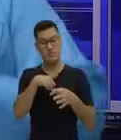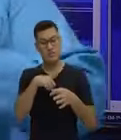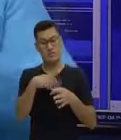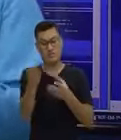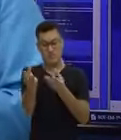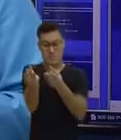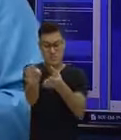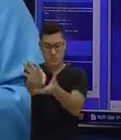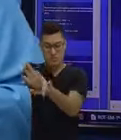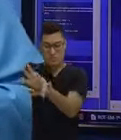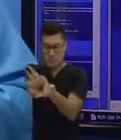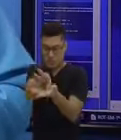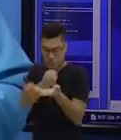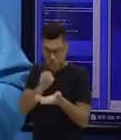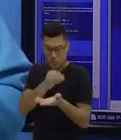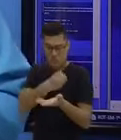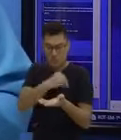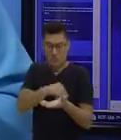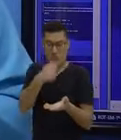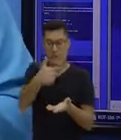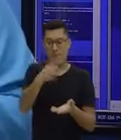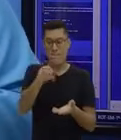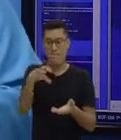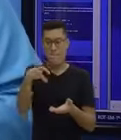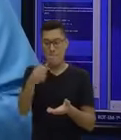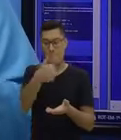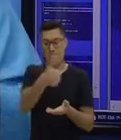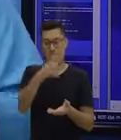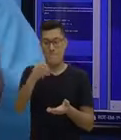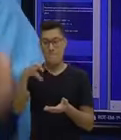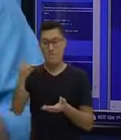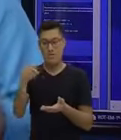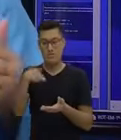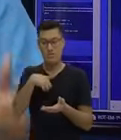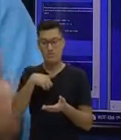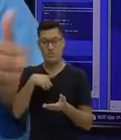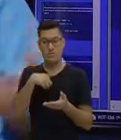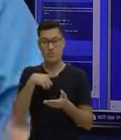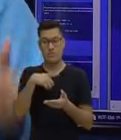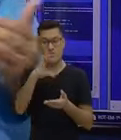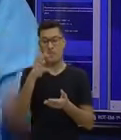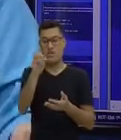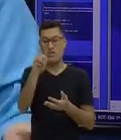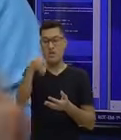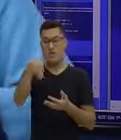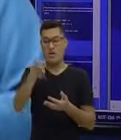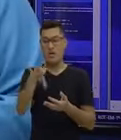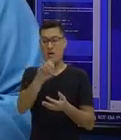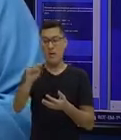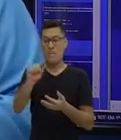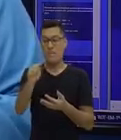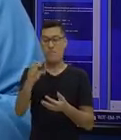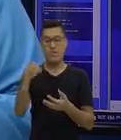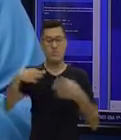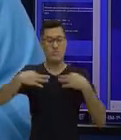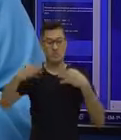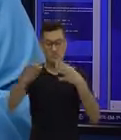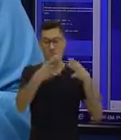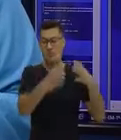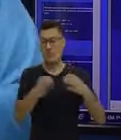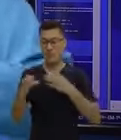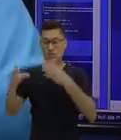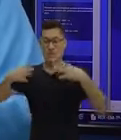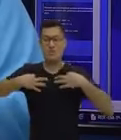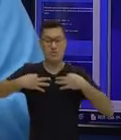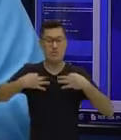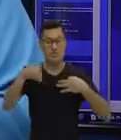fixo, né? Ele recebia lá R$1.000 e ainda recebia uma comissão de R$2 por cada camisa que ele vendia. A